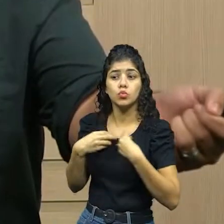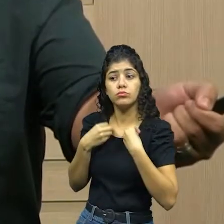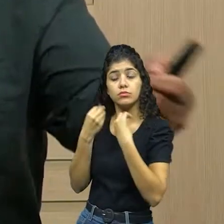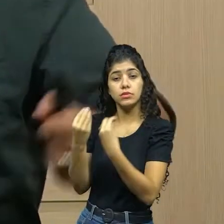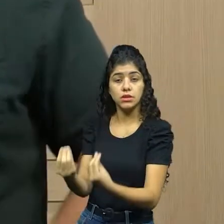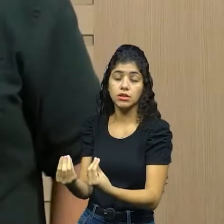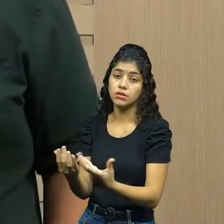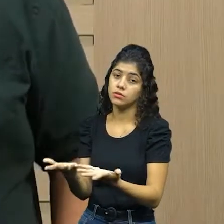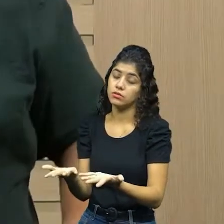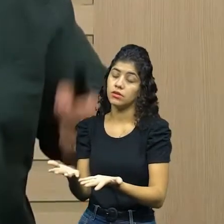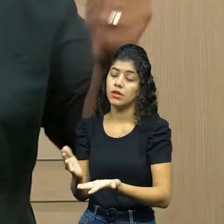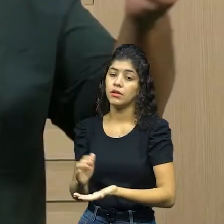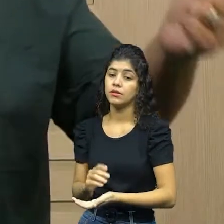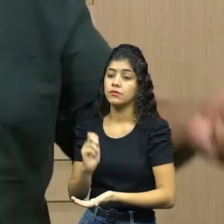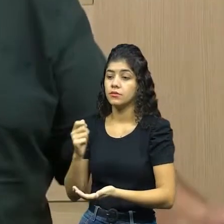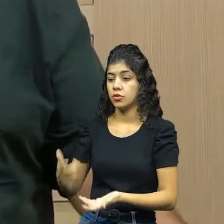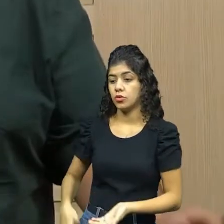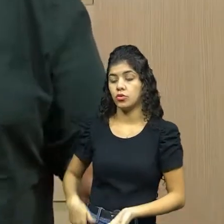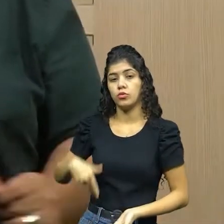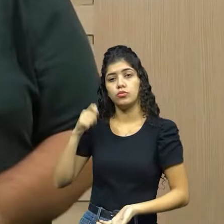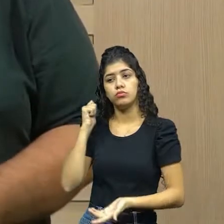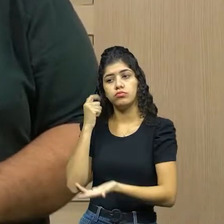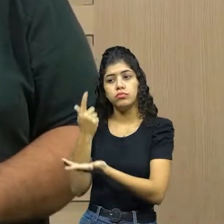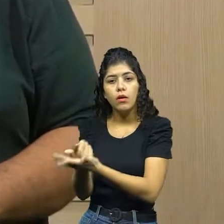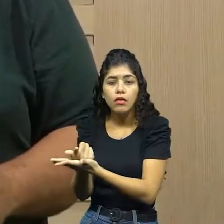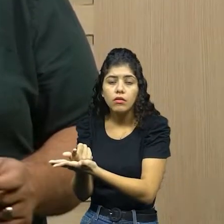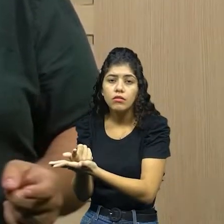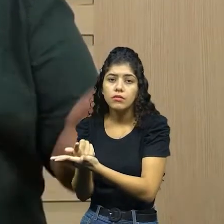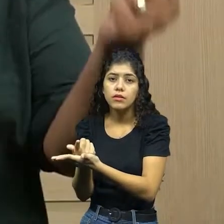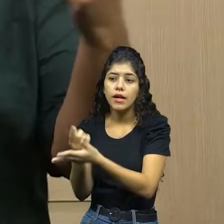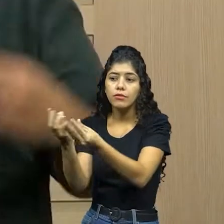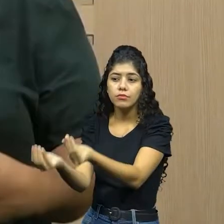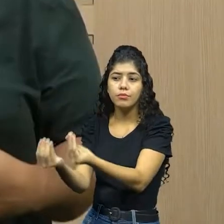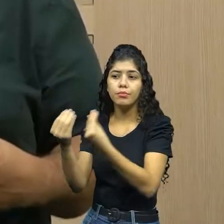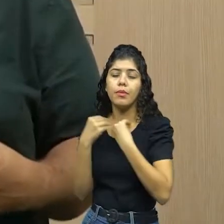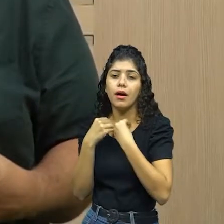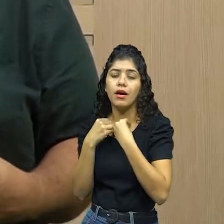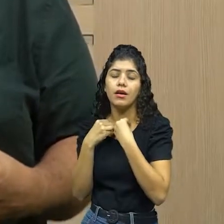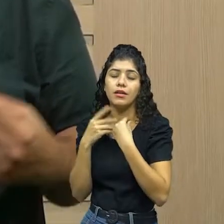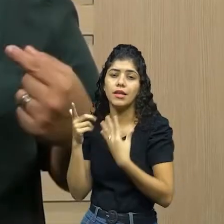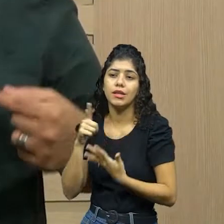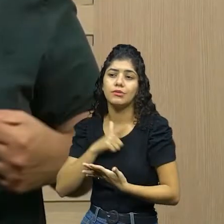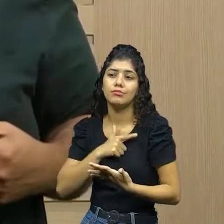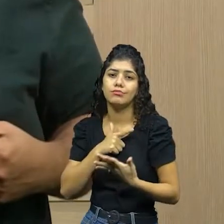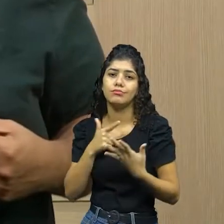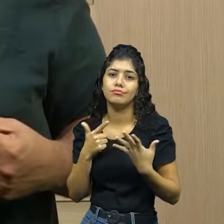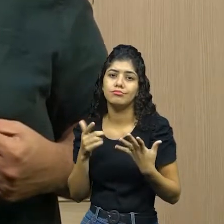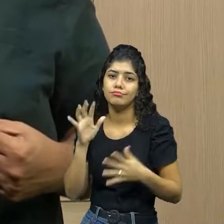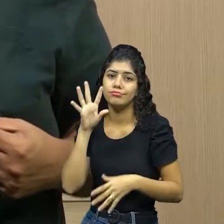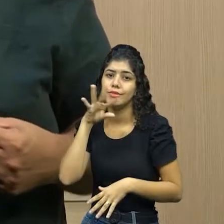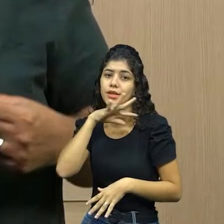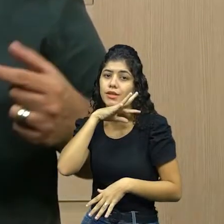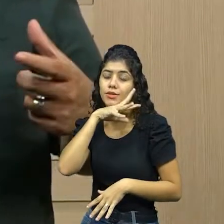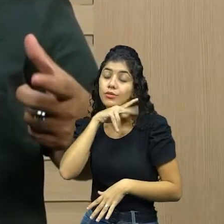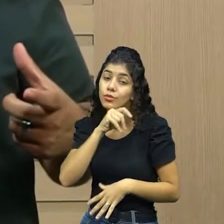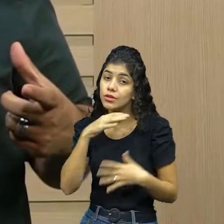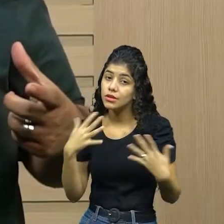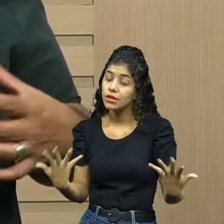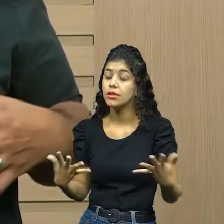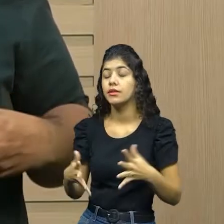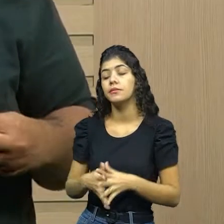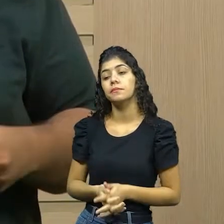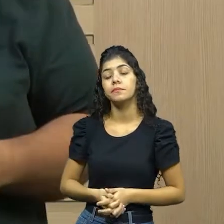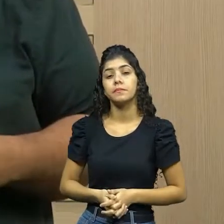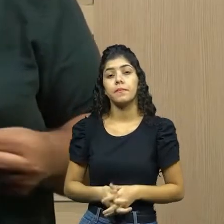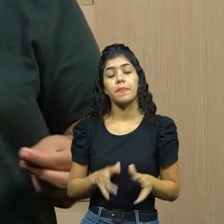dando algo, pegando dinheiro e pagando, e algo que eu quero receber é algo de qualidade. Então,